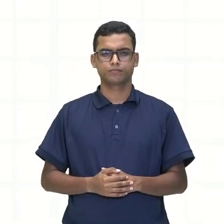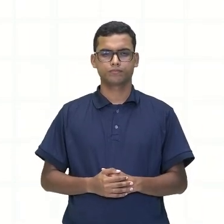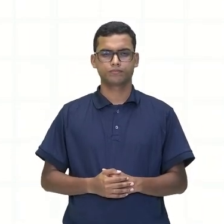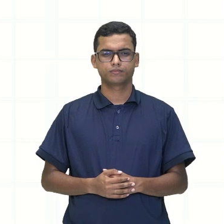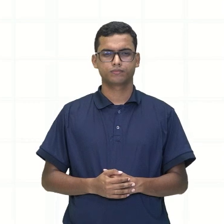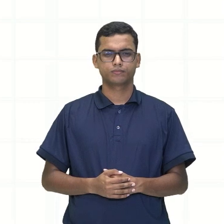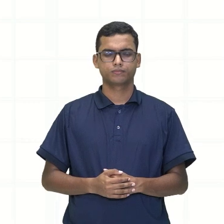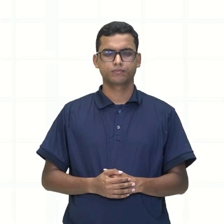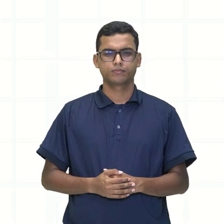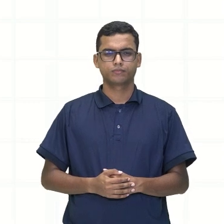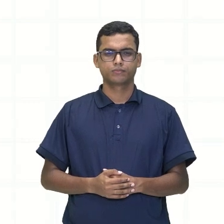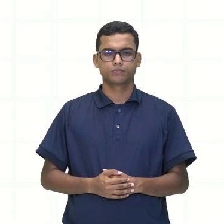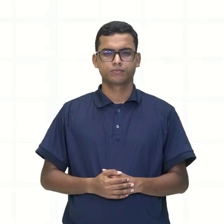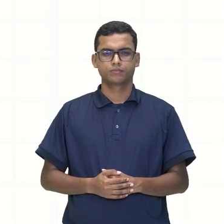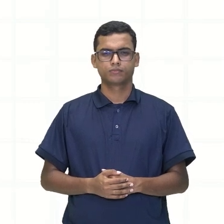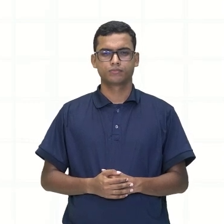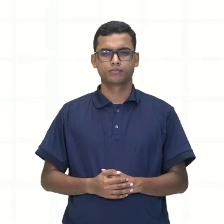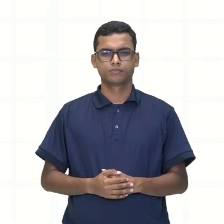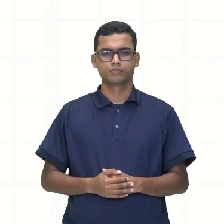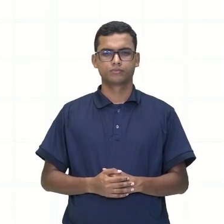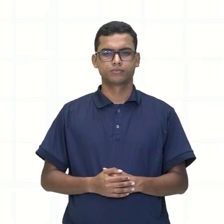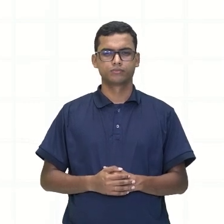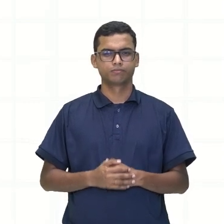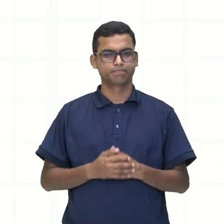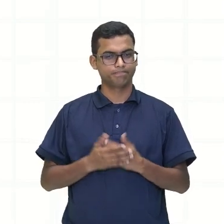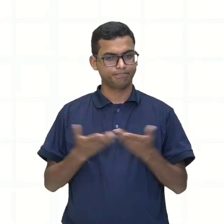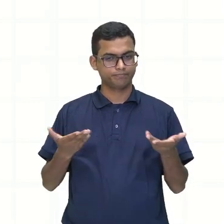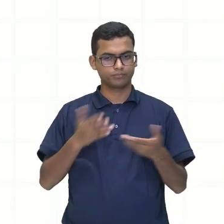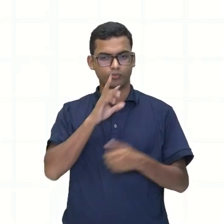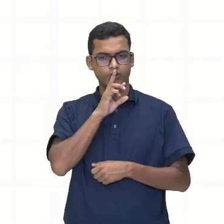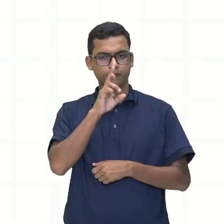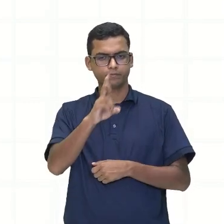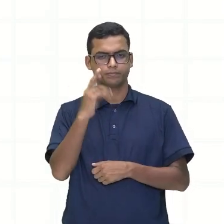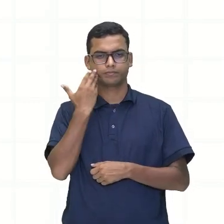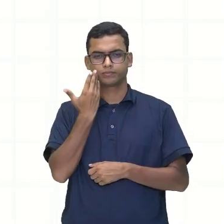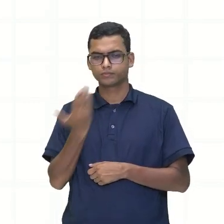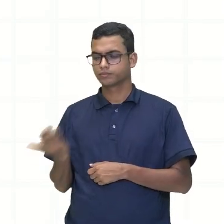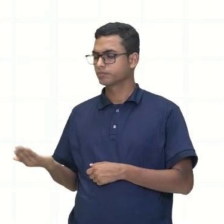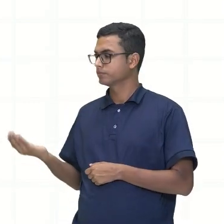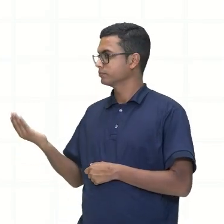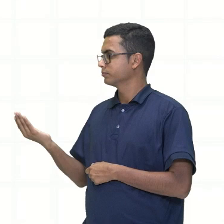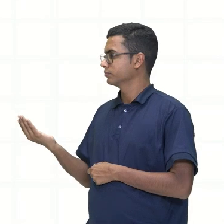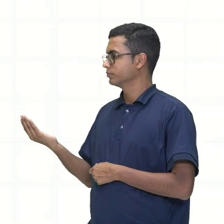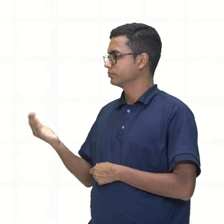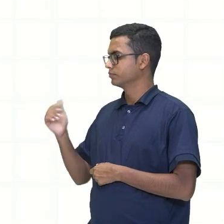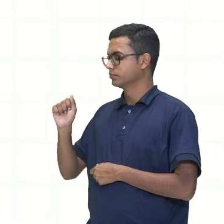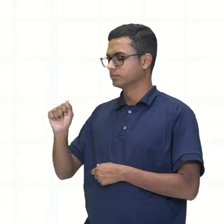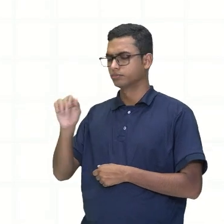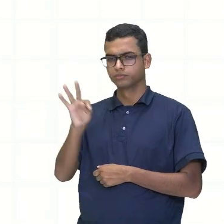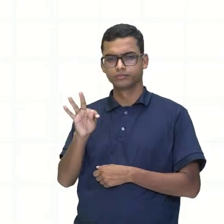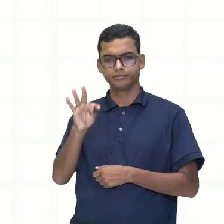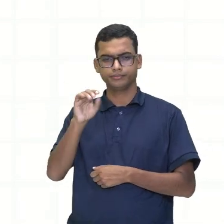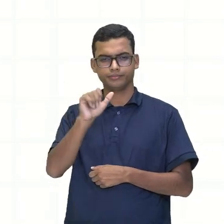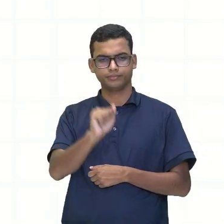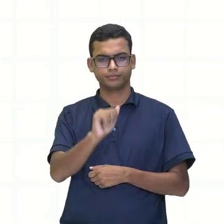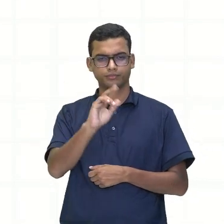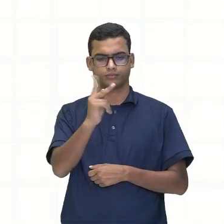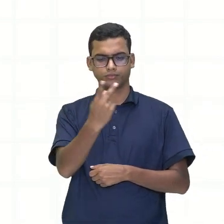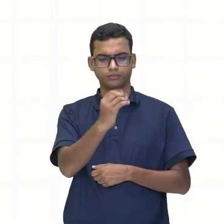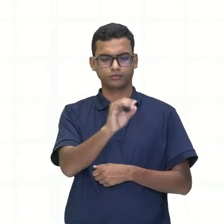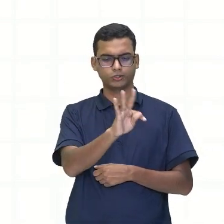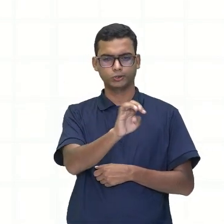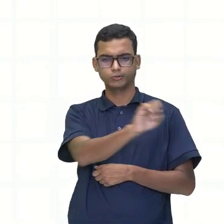hotel, era hotel, em um hotel. Assim é até mais fácil, tá bom?